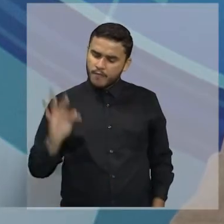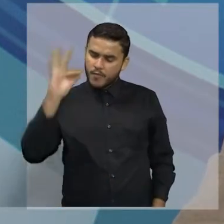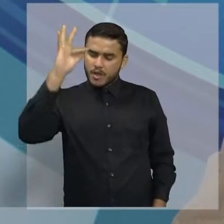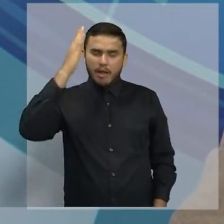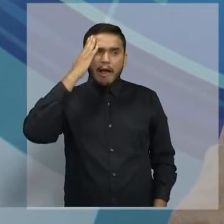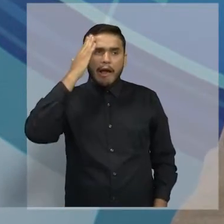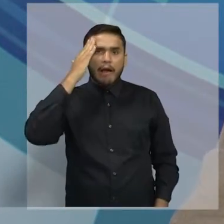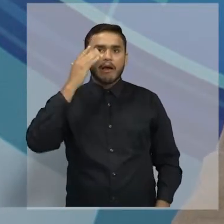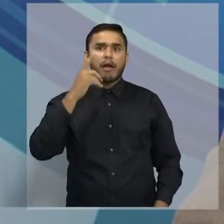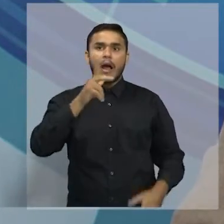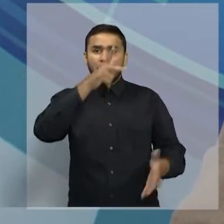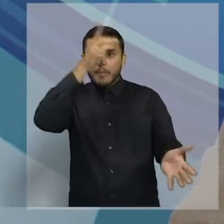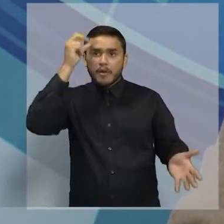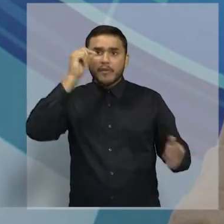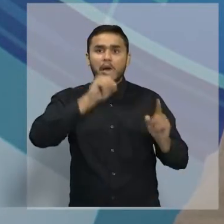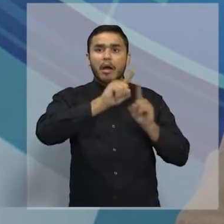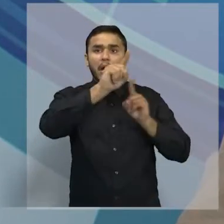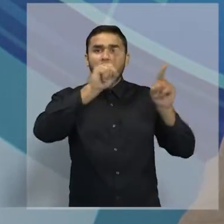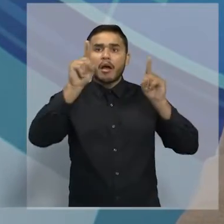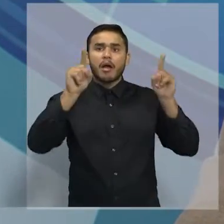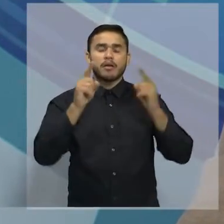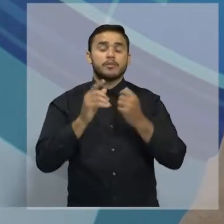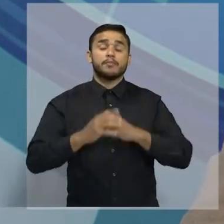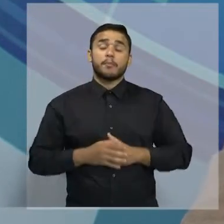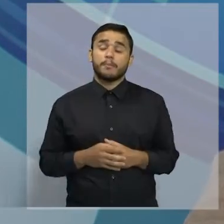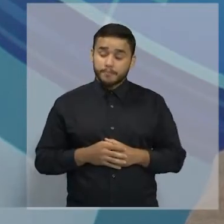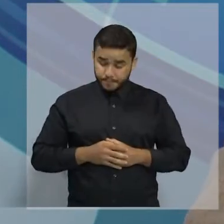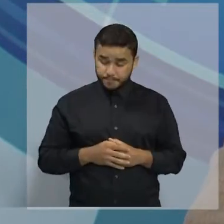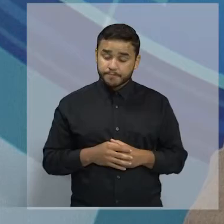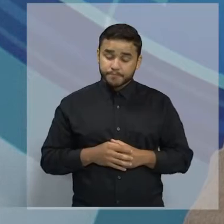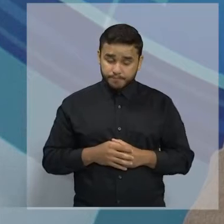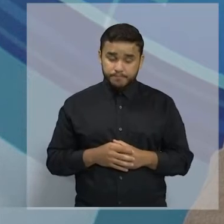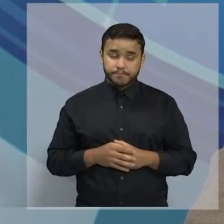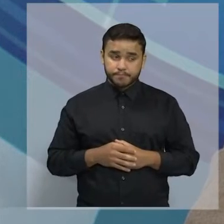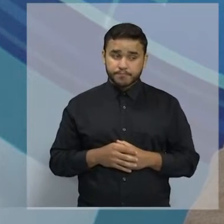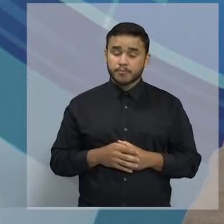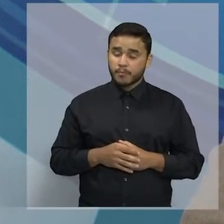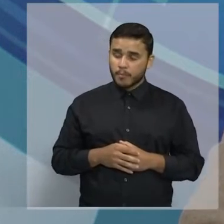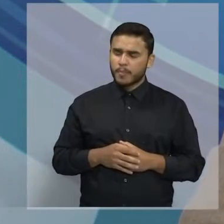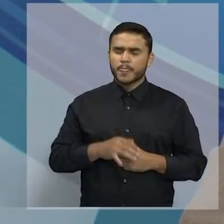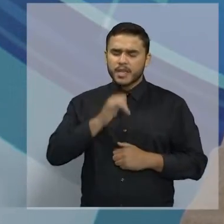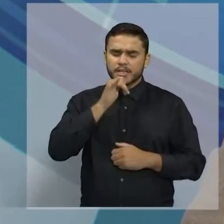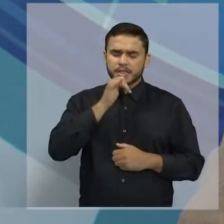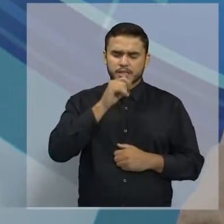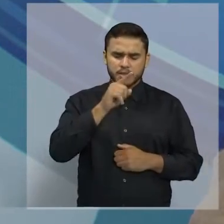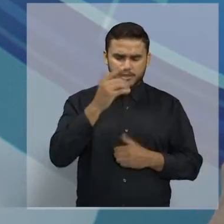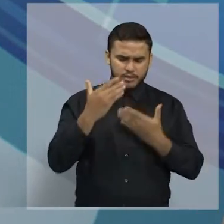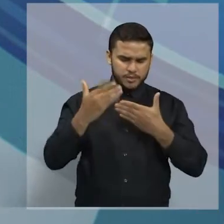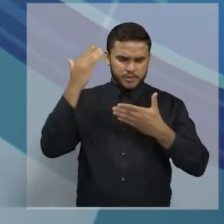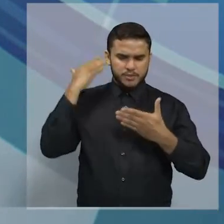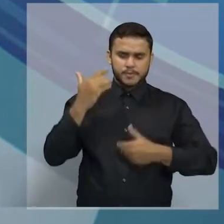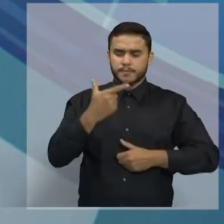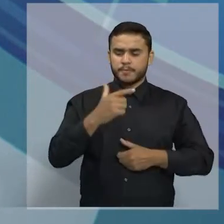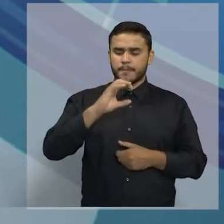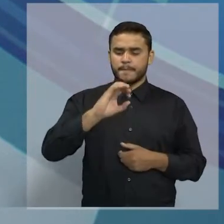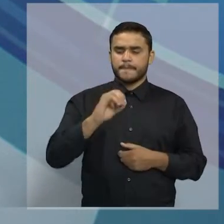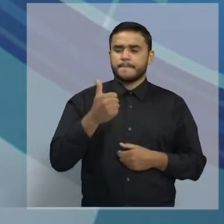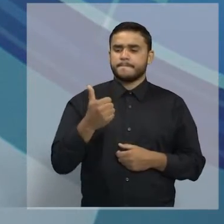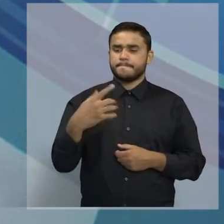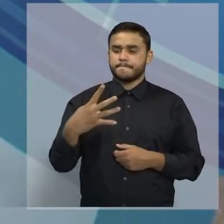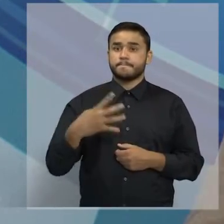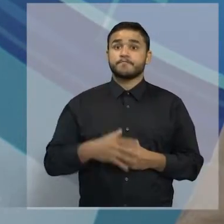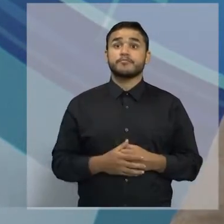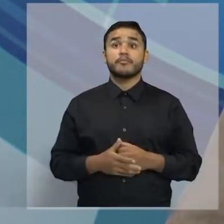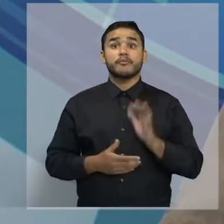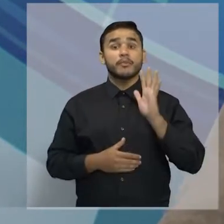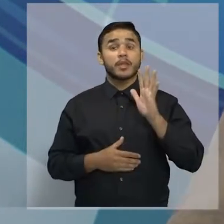Esse é o problema emergencial, de curto prazo no estado do Ceará. Agora, em 2014, nós fizemos o que chama de segregação de massas,